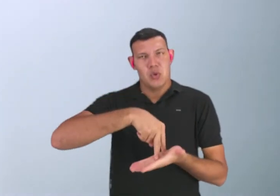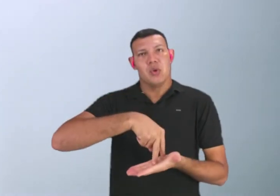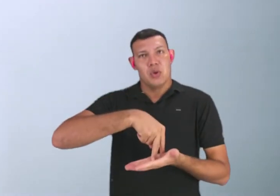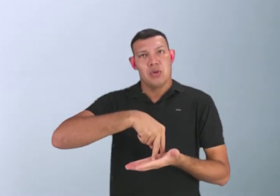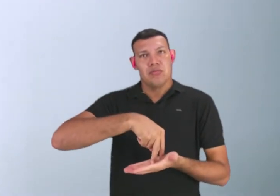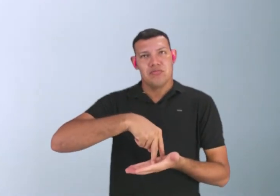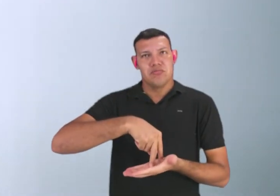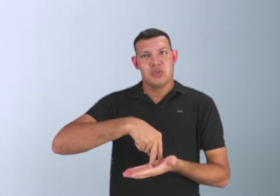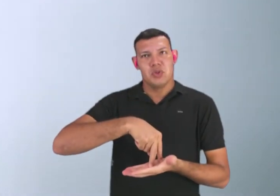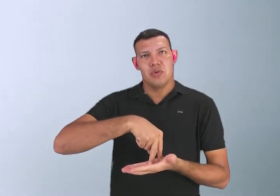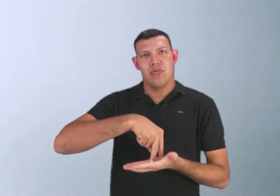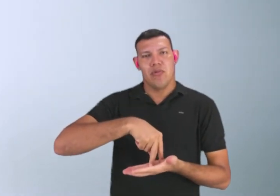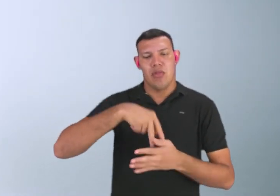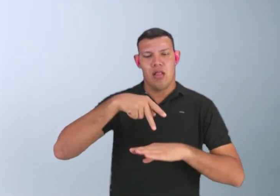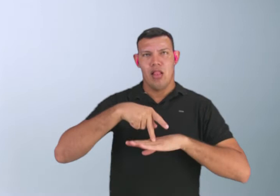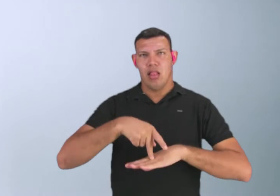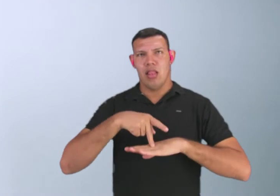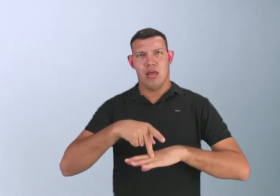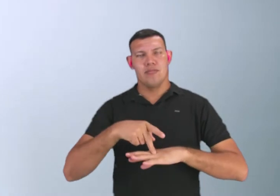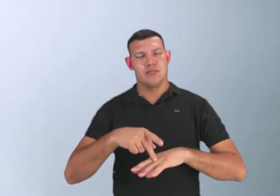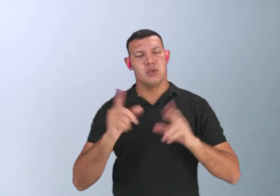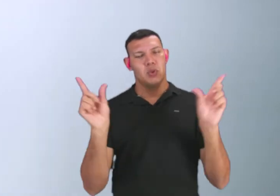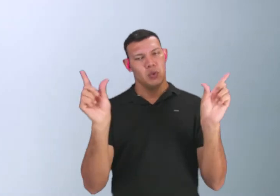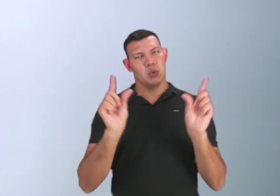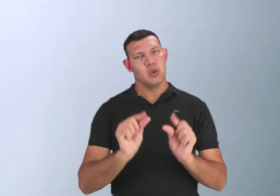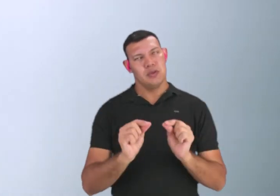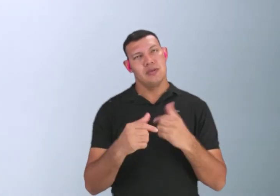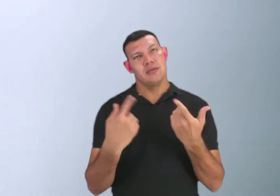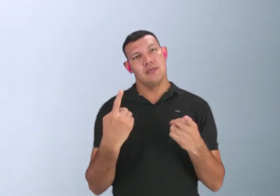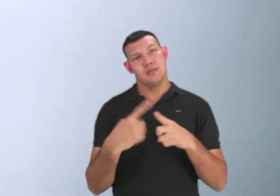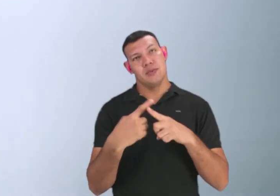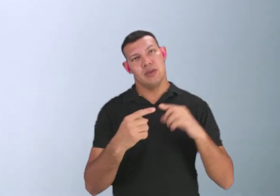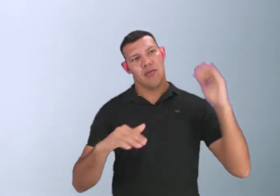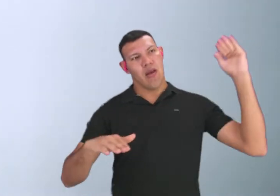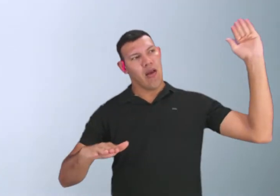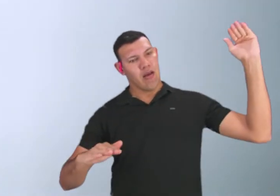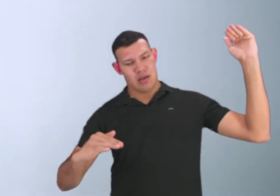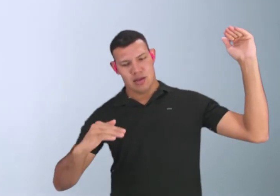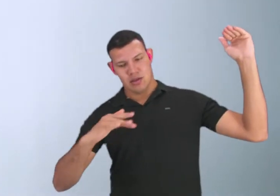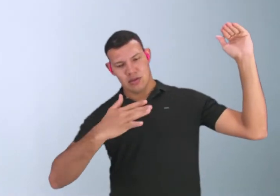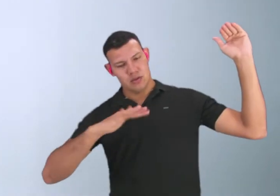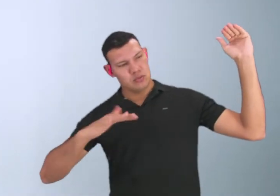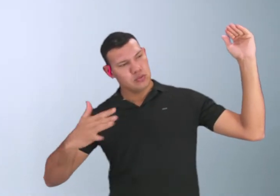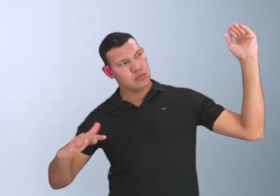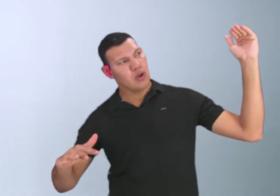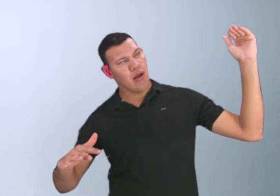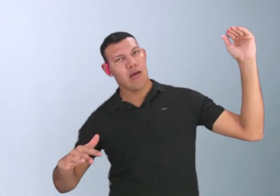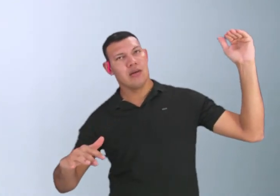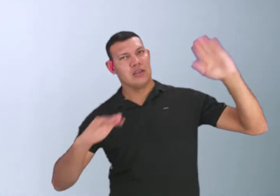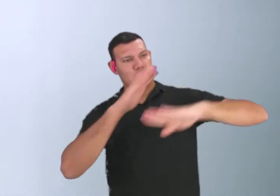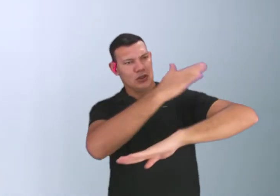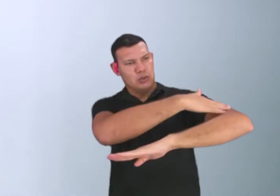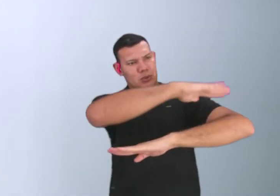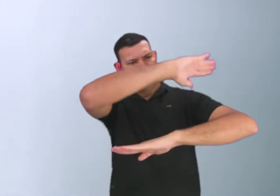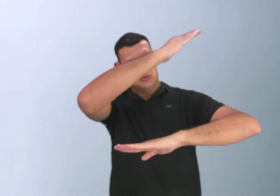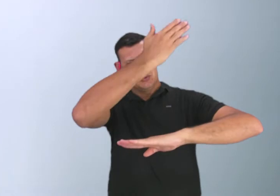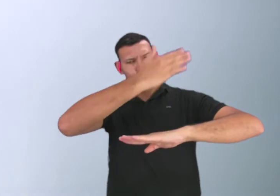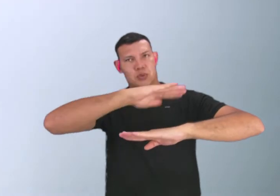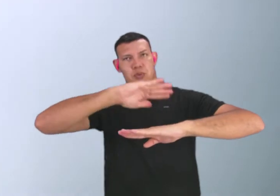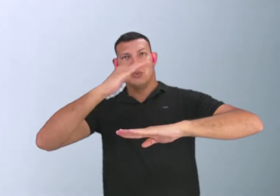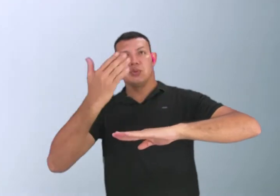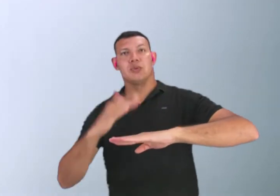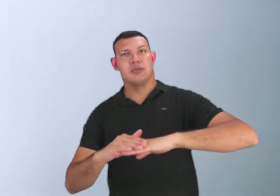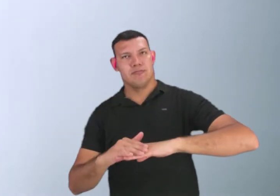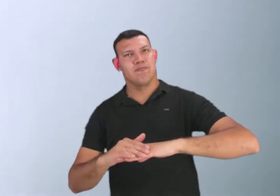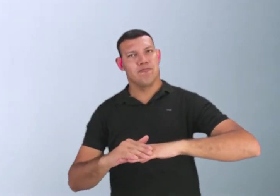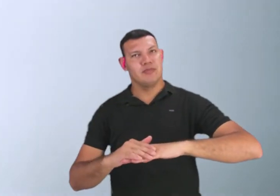pressão é diferente. E aí, se a gente pegar em um dos pontos mais altos, no pico do Everest, tem o valor dessa pressão de